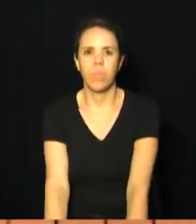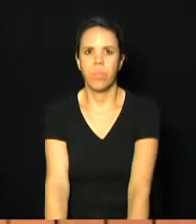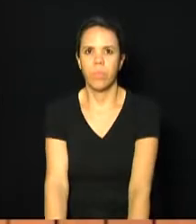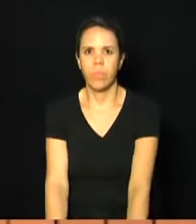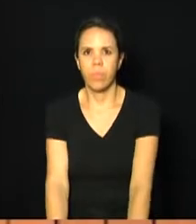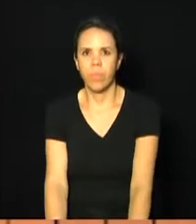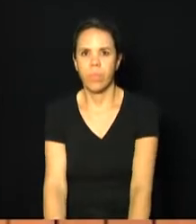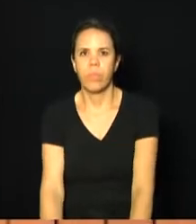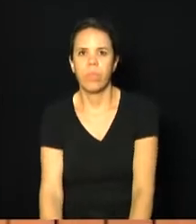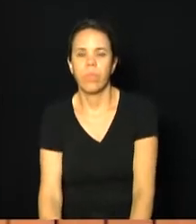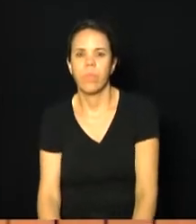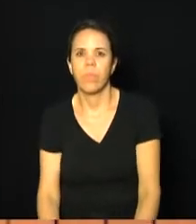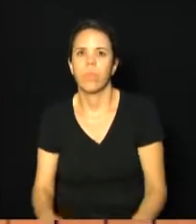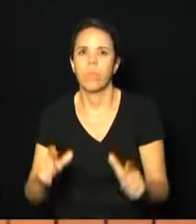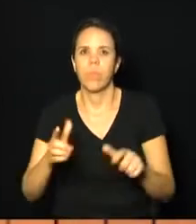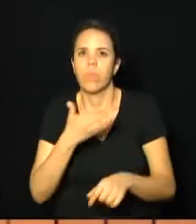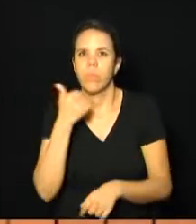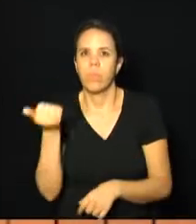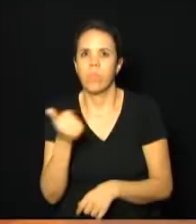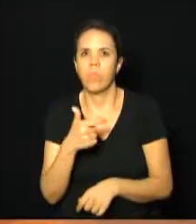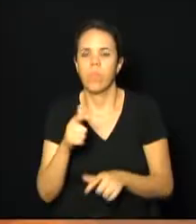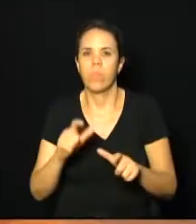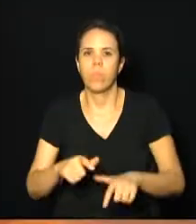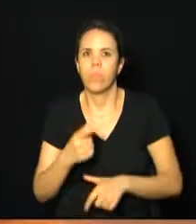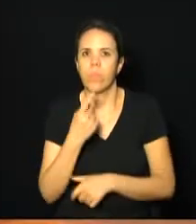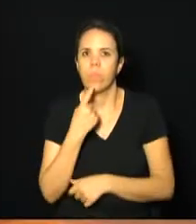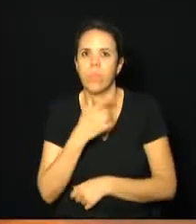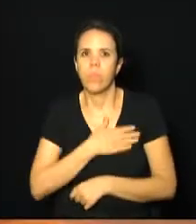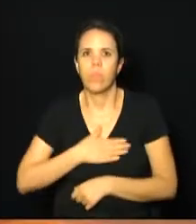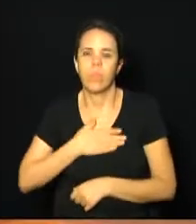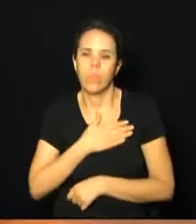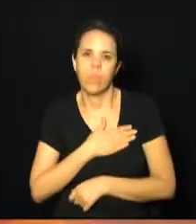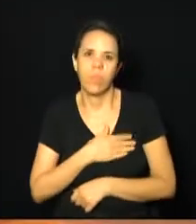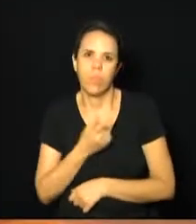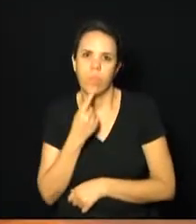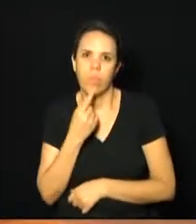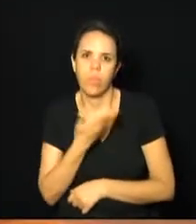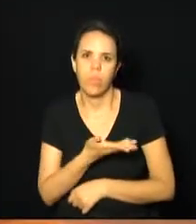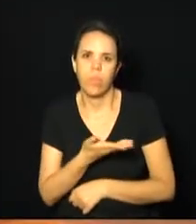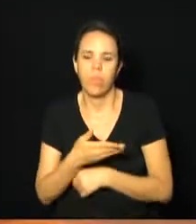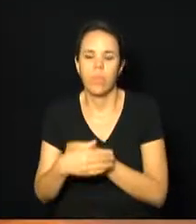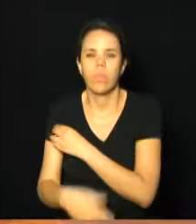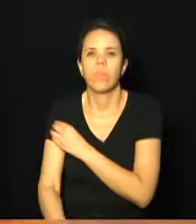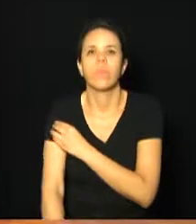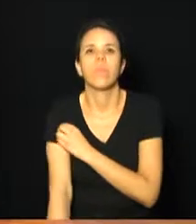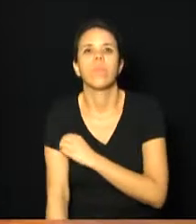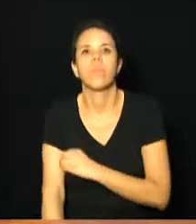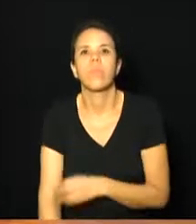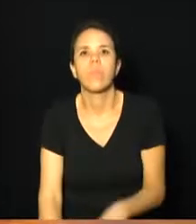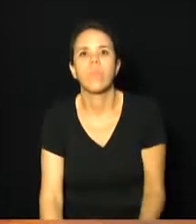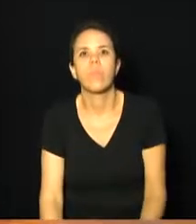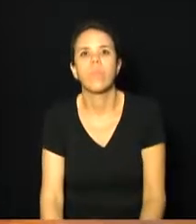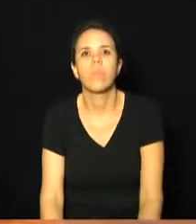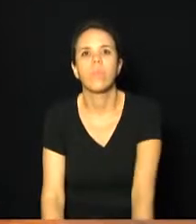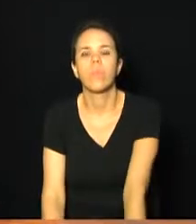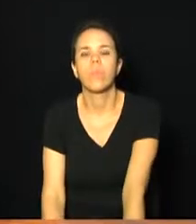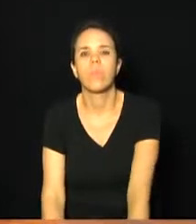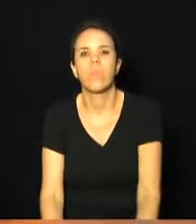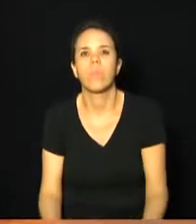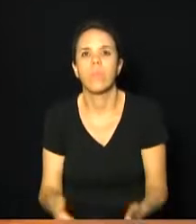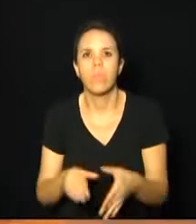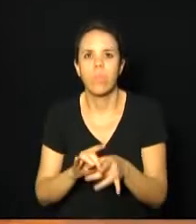falo que é o melhor lugar de Campinas, né? Porque a gente mora lá, então para mim é o melhor lugar de Campinas, Souzas. Por favor, Juliano, fique à